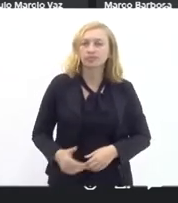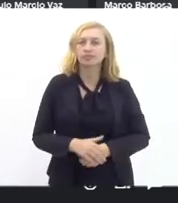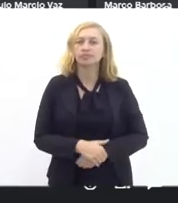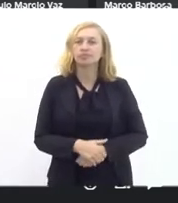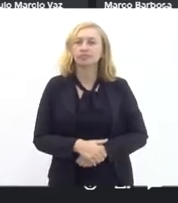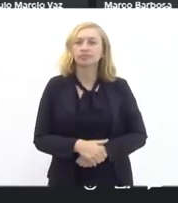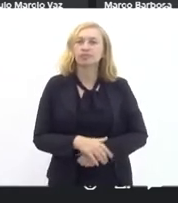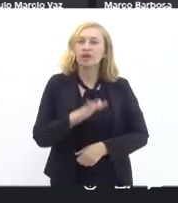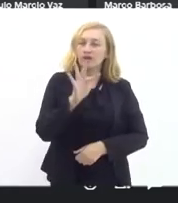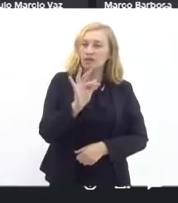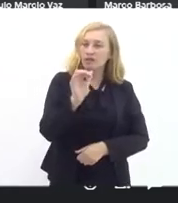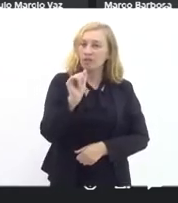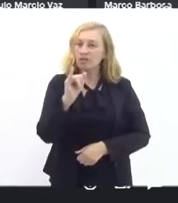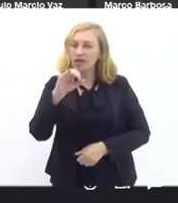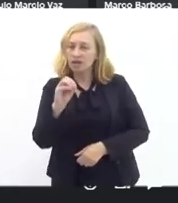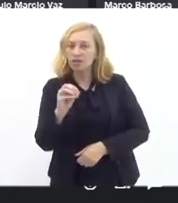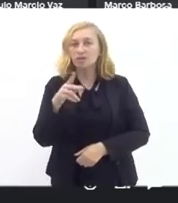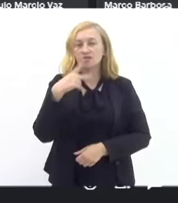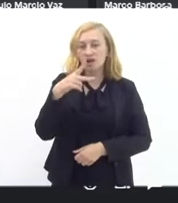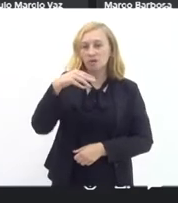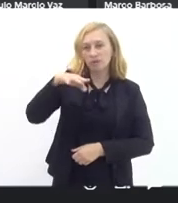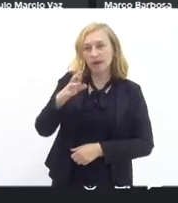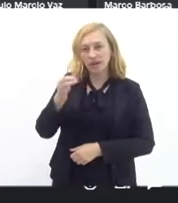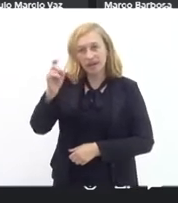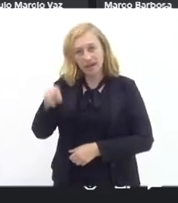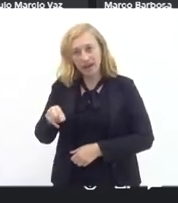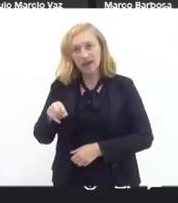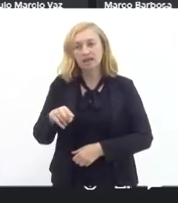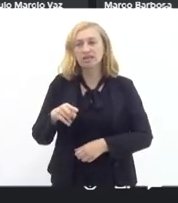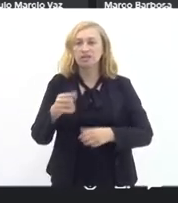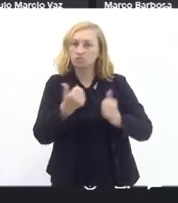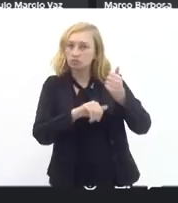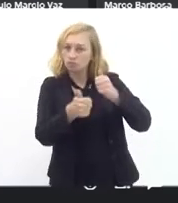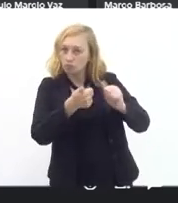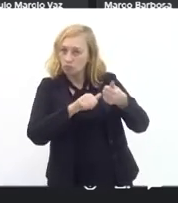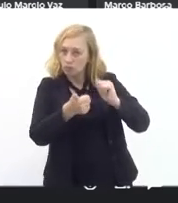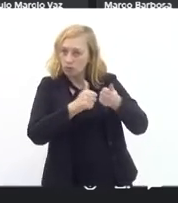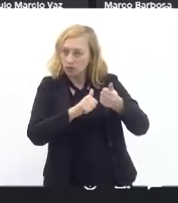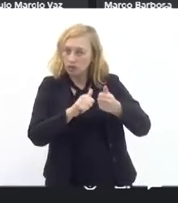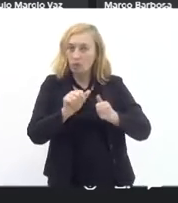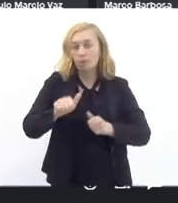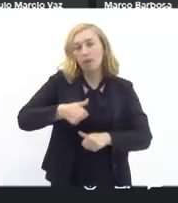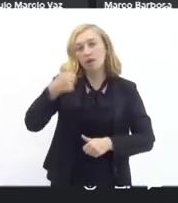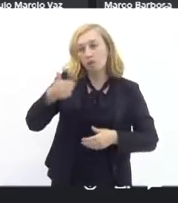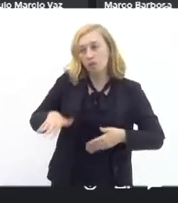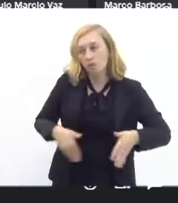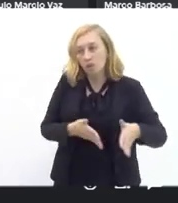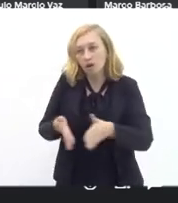que o Fabiano de Maricá falou seja avaliado e se é esse o melhor caminho.